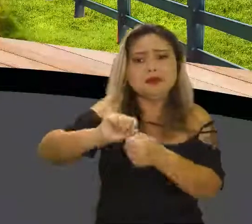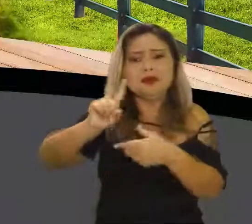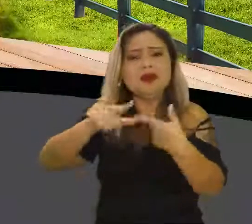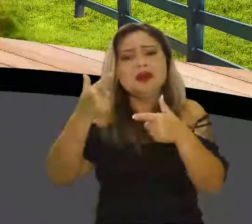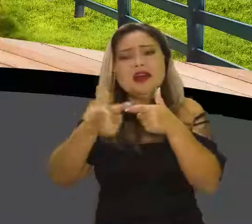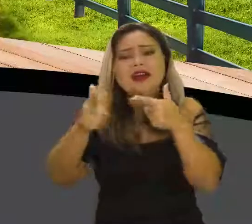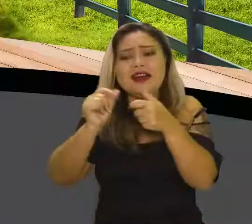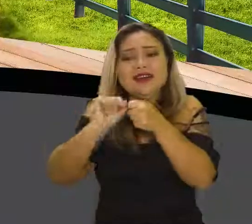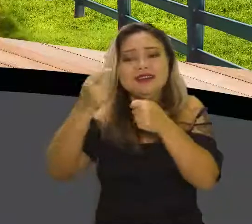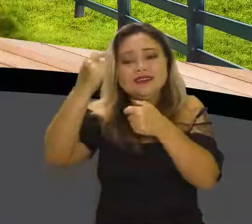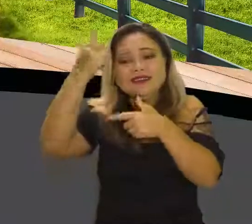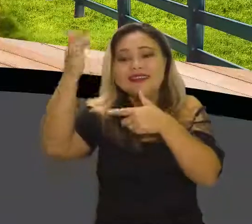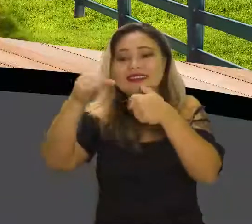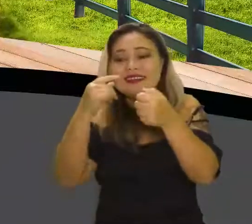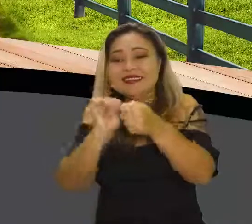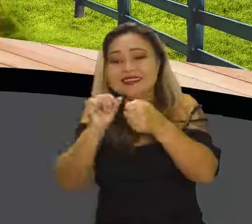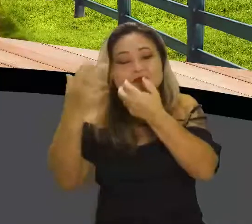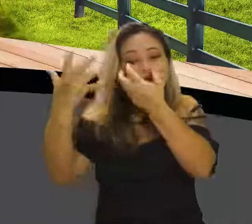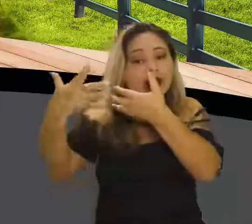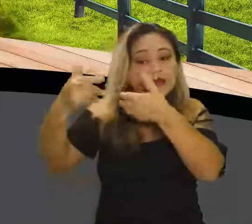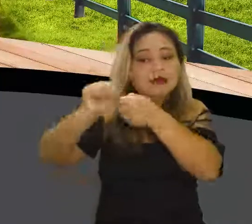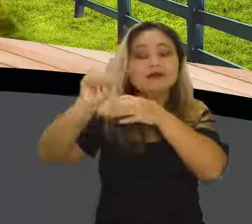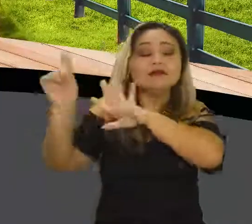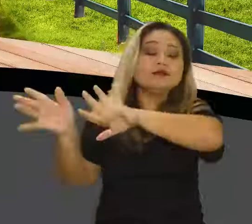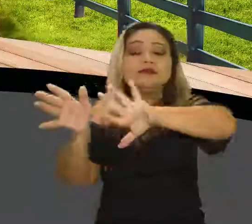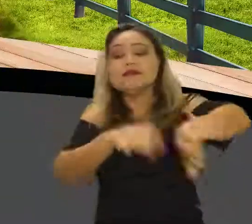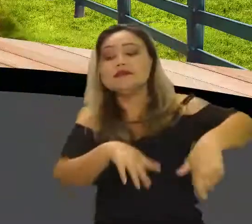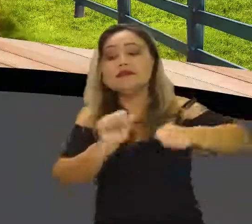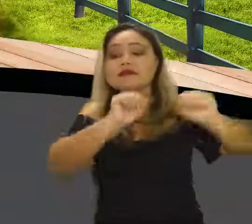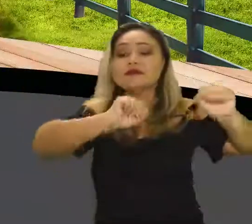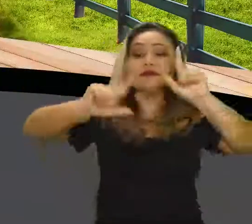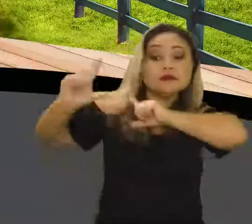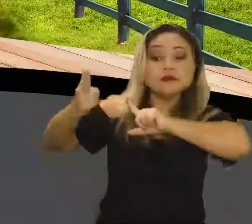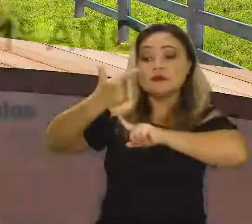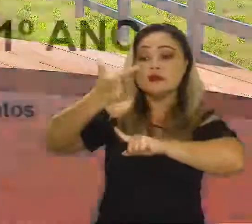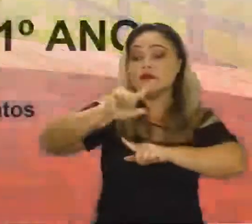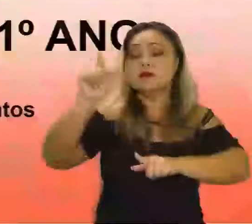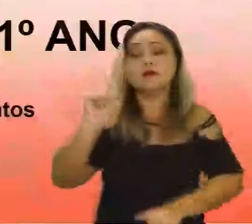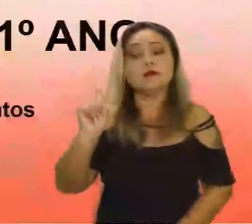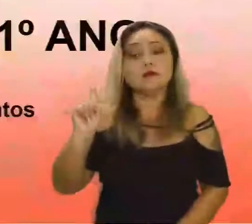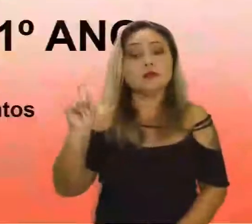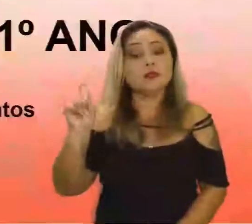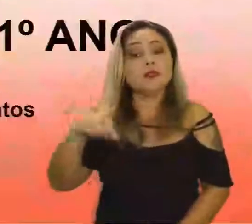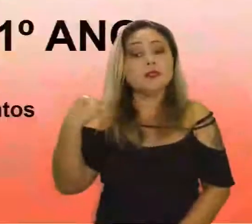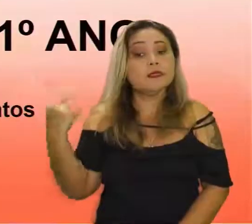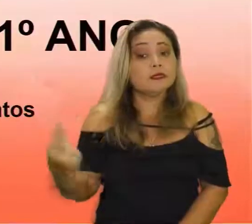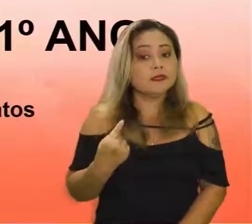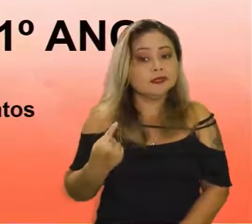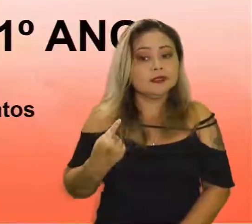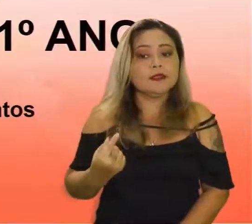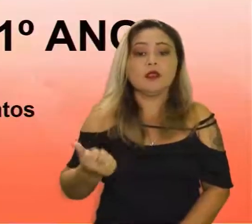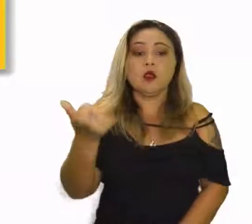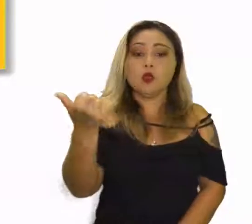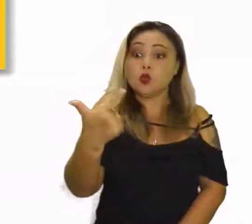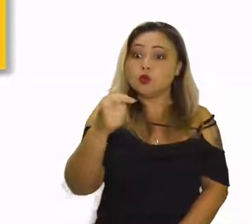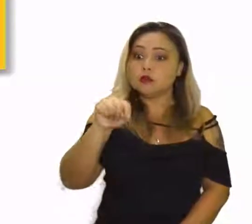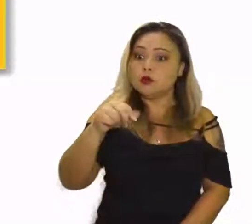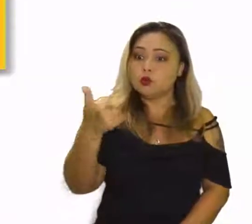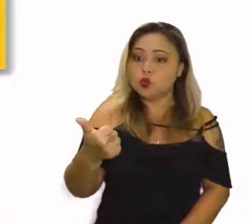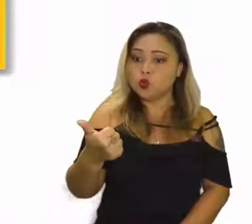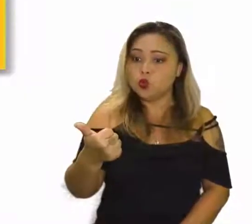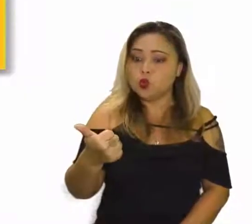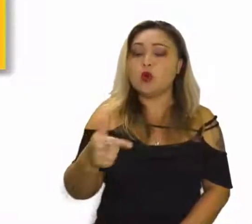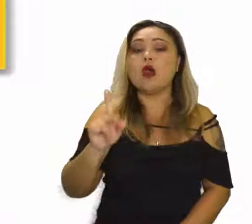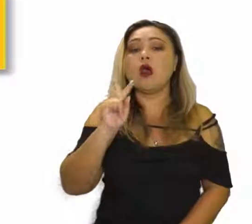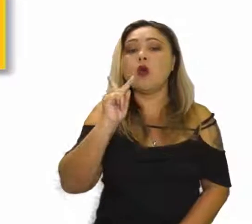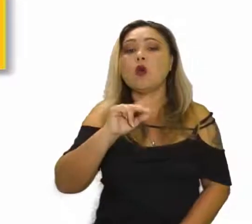Distúrbios. E a aula de hoje, professor, é sobre o quê? Dá uma olhada lá na tela, meus queridos. Na nossa aula 12.1, vamos